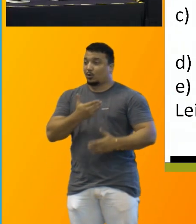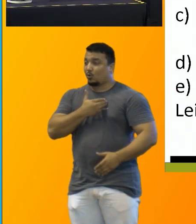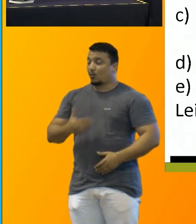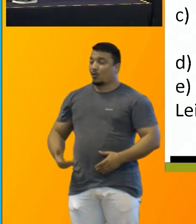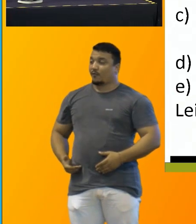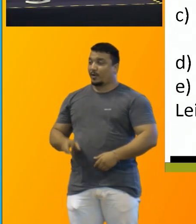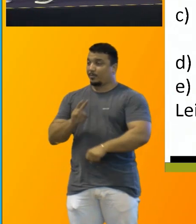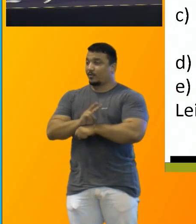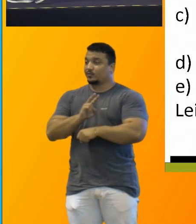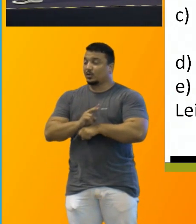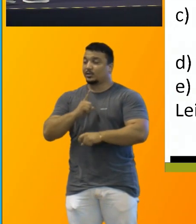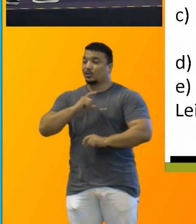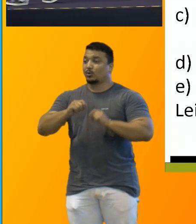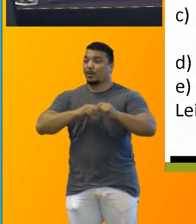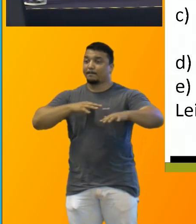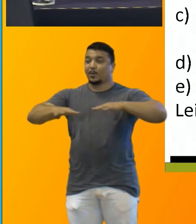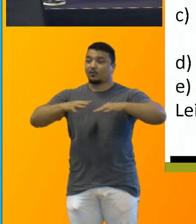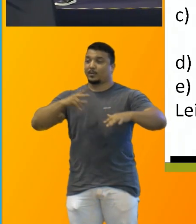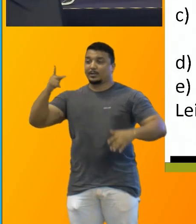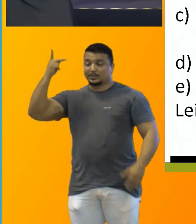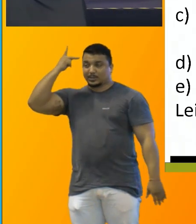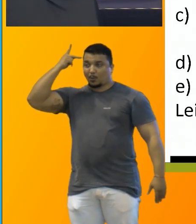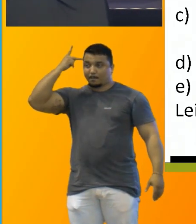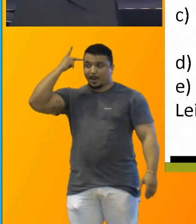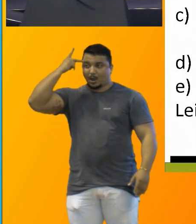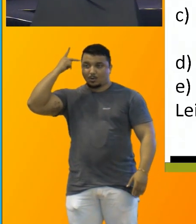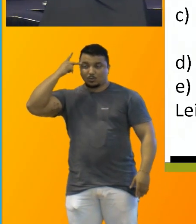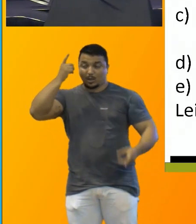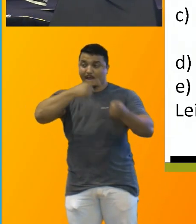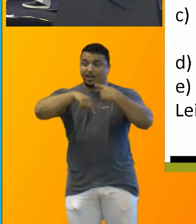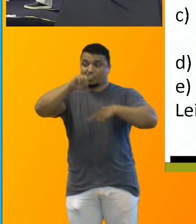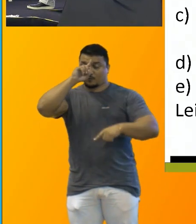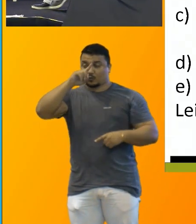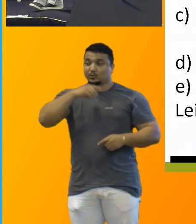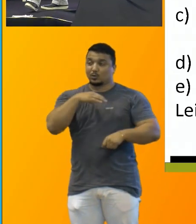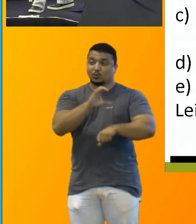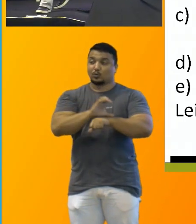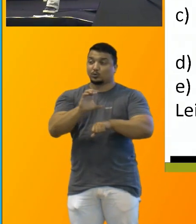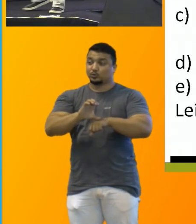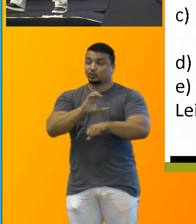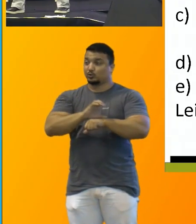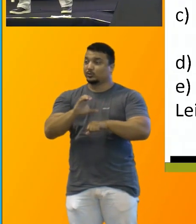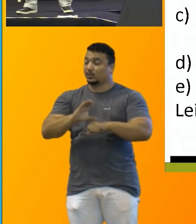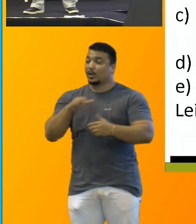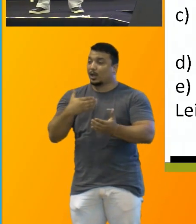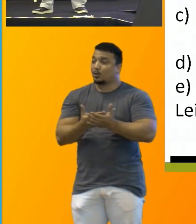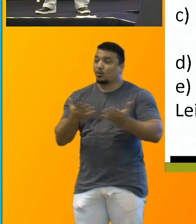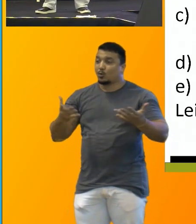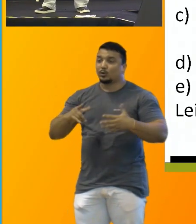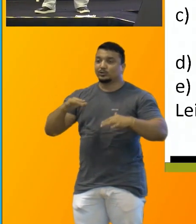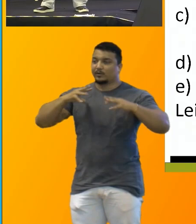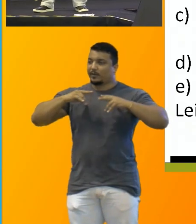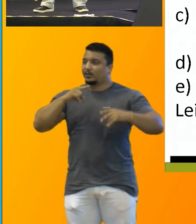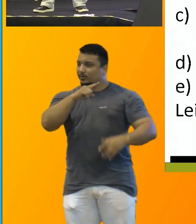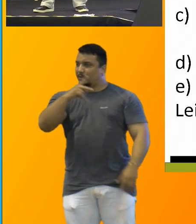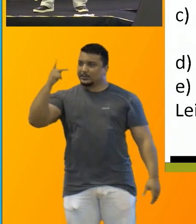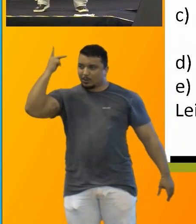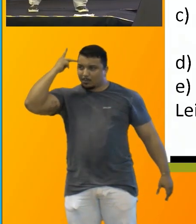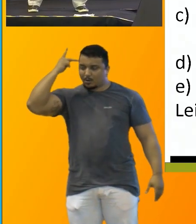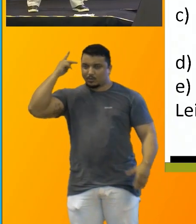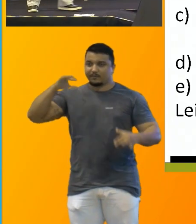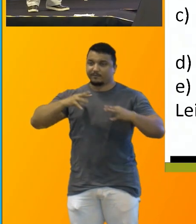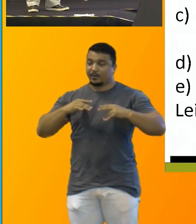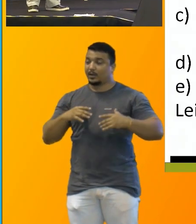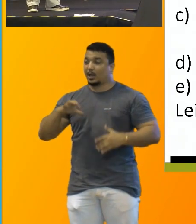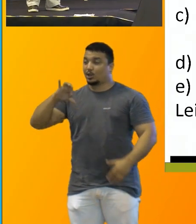provisório, houve um movimento de São Paulo, chamado Revolução Constitucionalista, e ainda hoje é um feriado importante para São Paulo. É